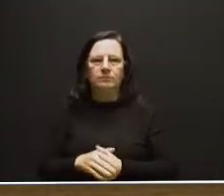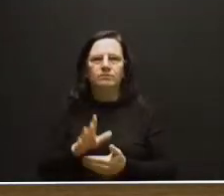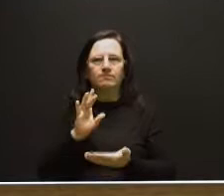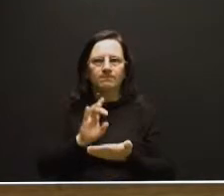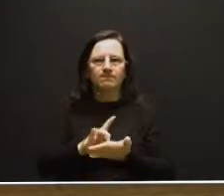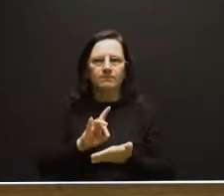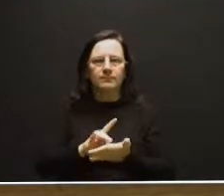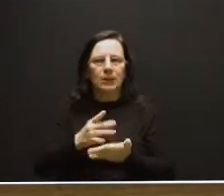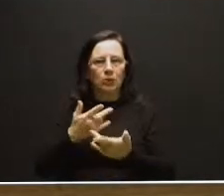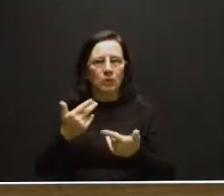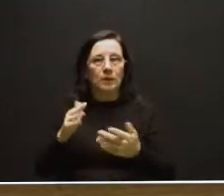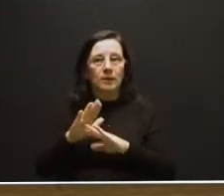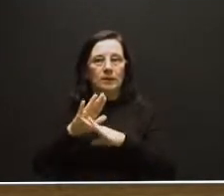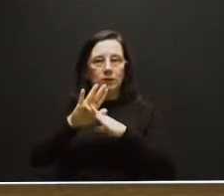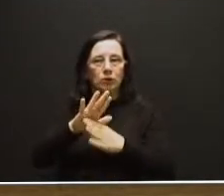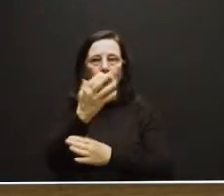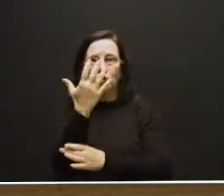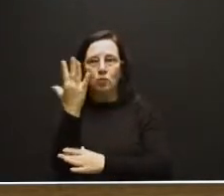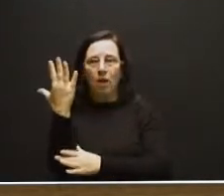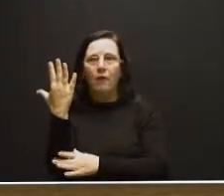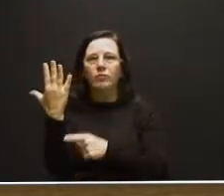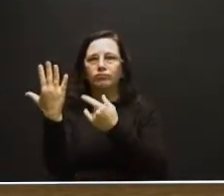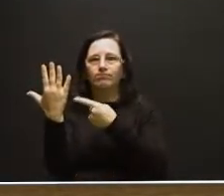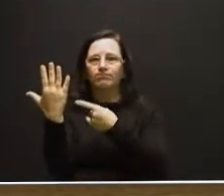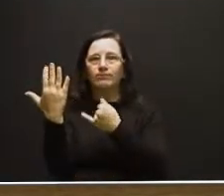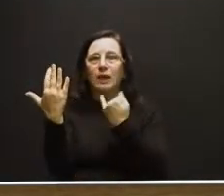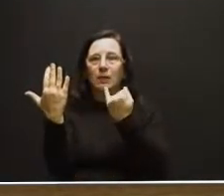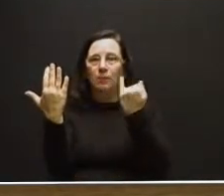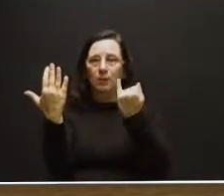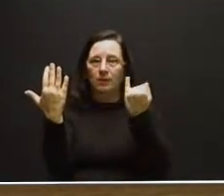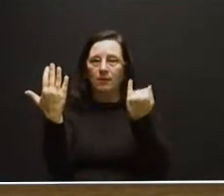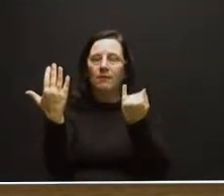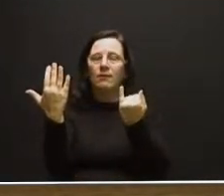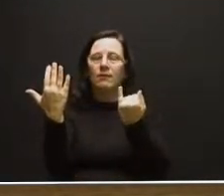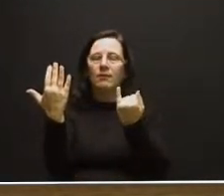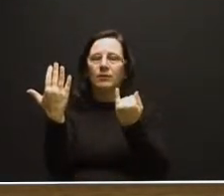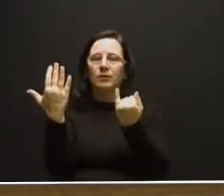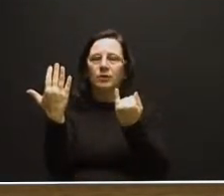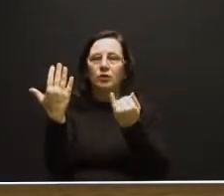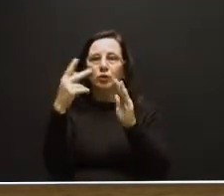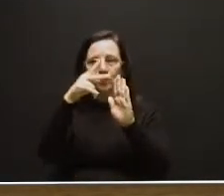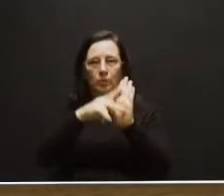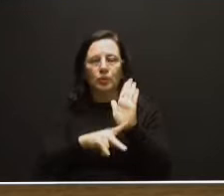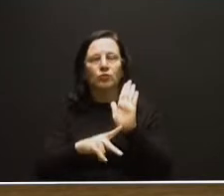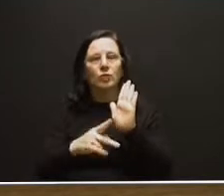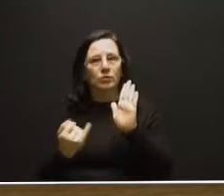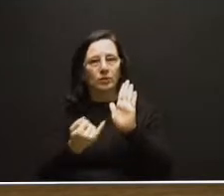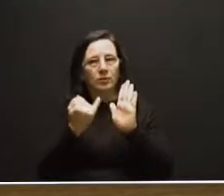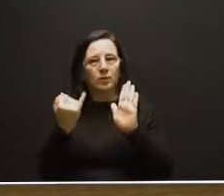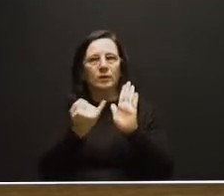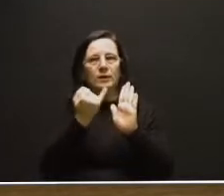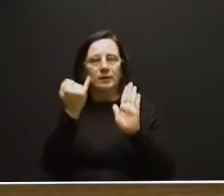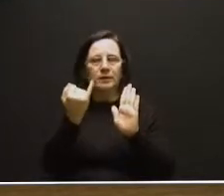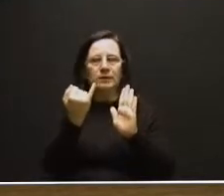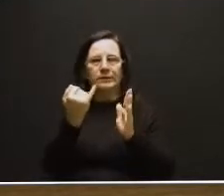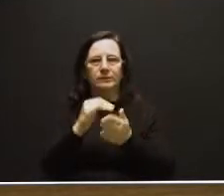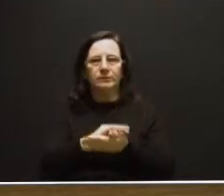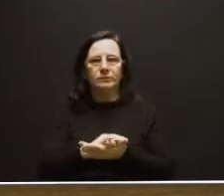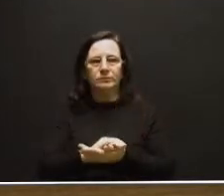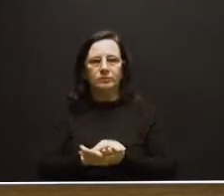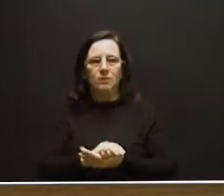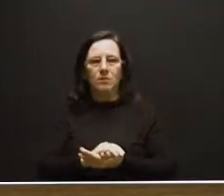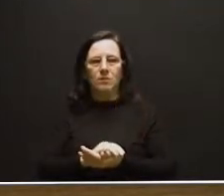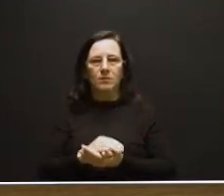benefícios o projeto do vereador rafael ele vem ele acaba sendo muito importante